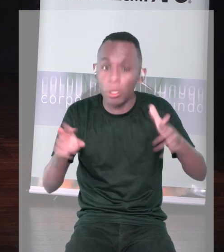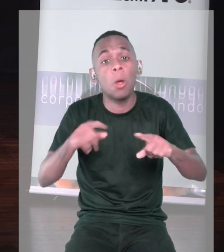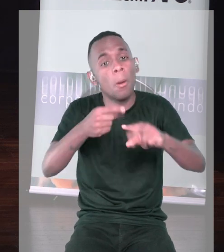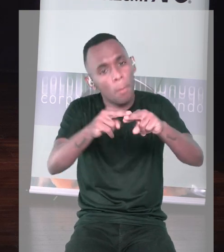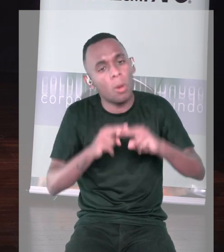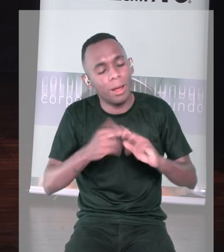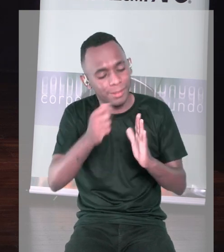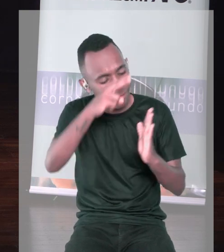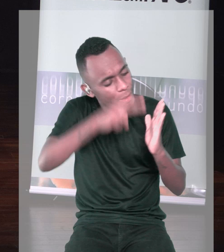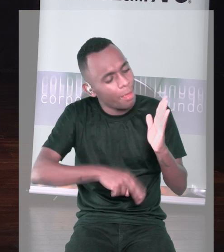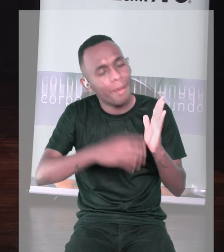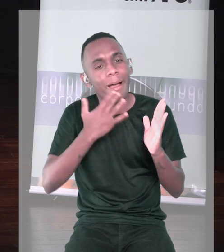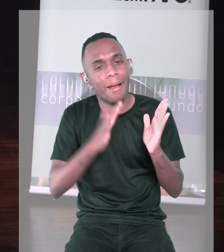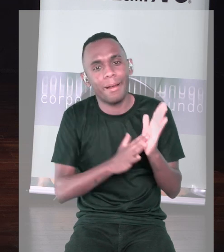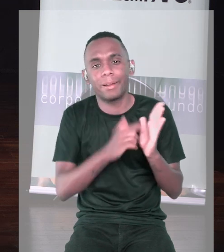como sabemos pela sua carta.